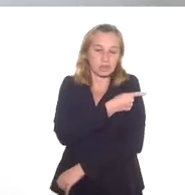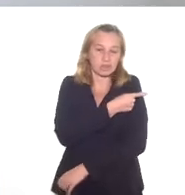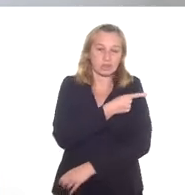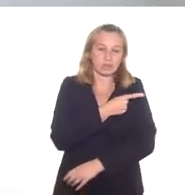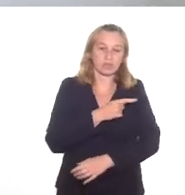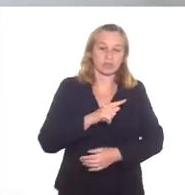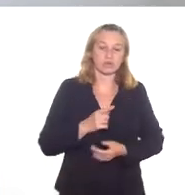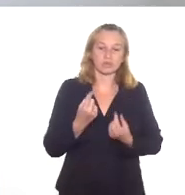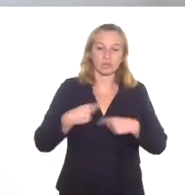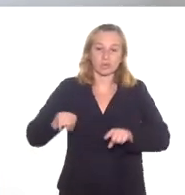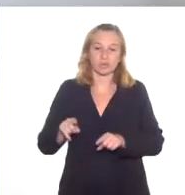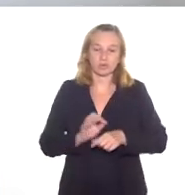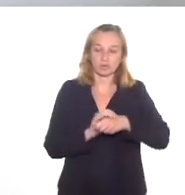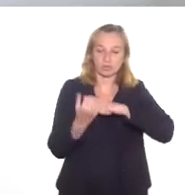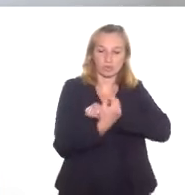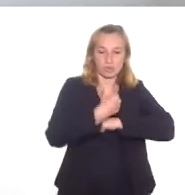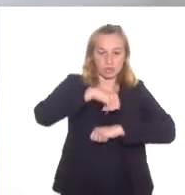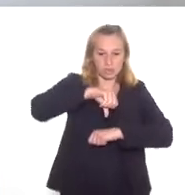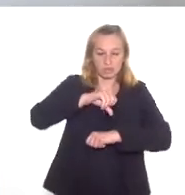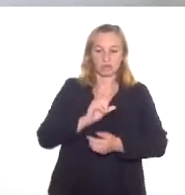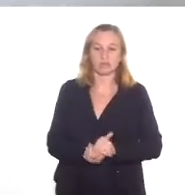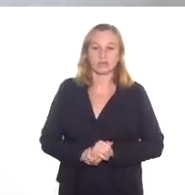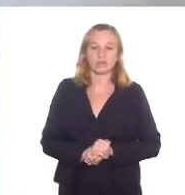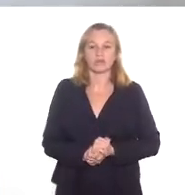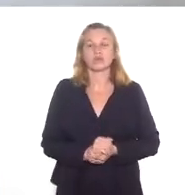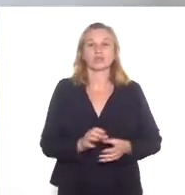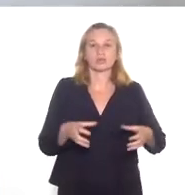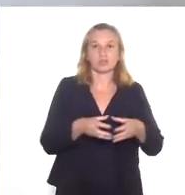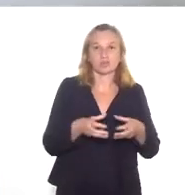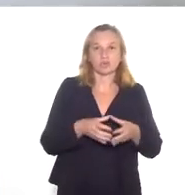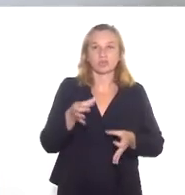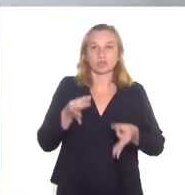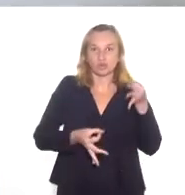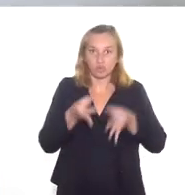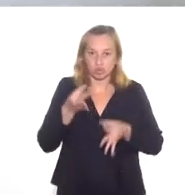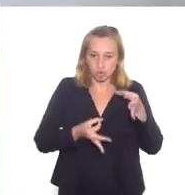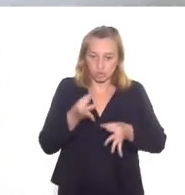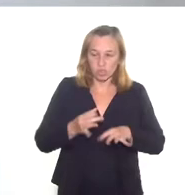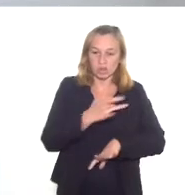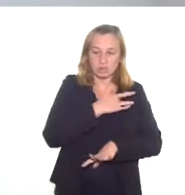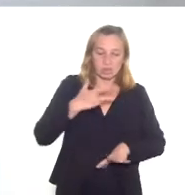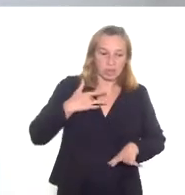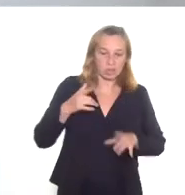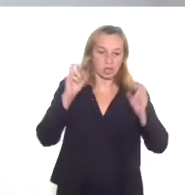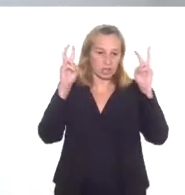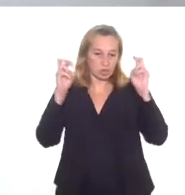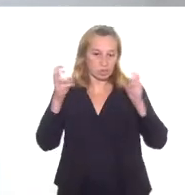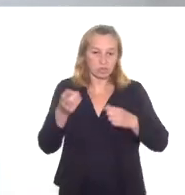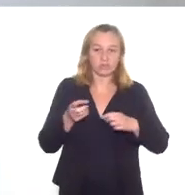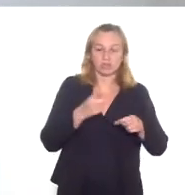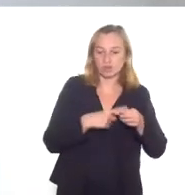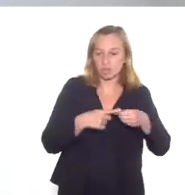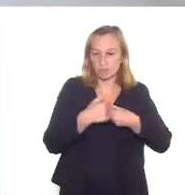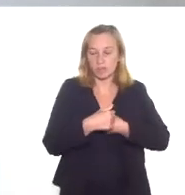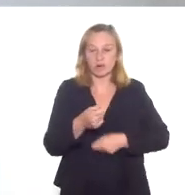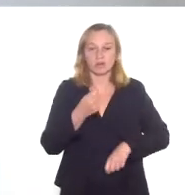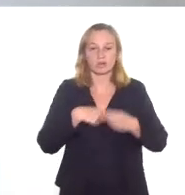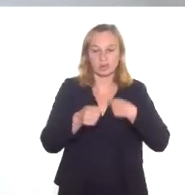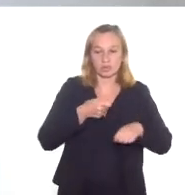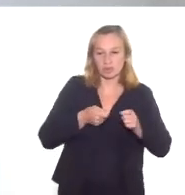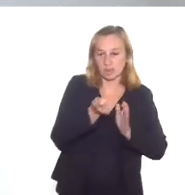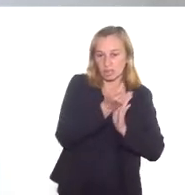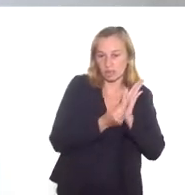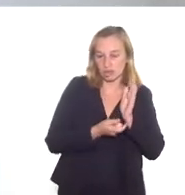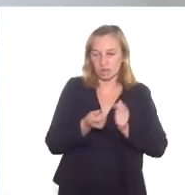vírus COVID-19, pendente de pareceres das comissões de Constituição e Justiça, de Saúde, Assuntos Municipais, Desenvolvimento Regional e de Orçamento, Finanças,